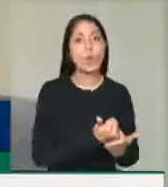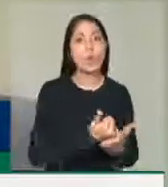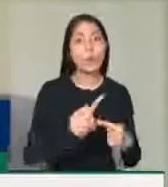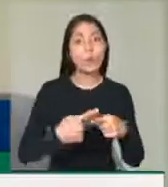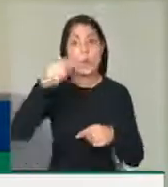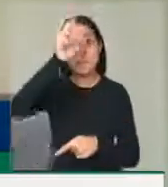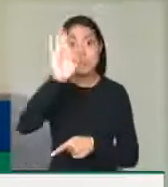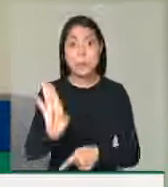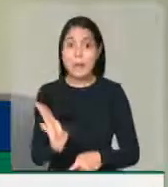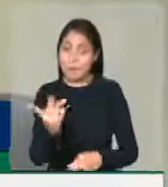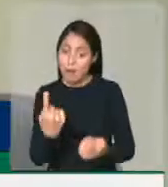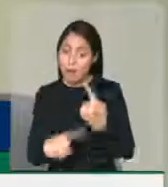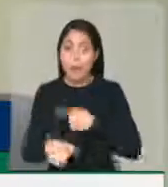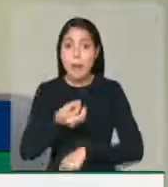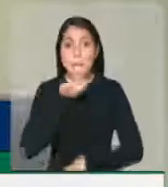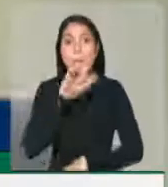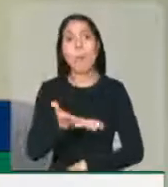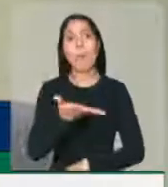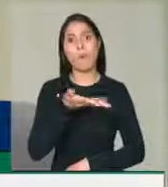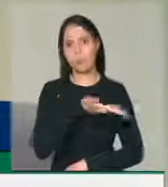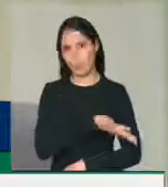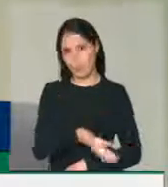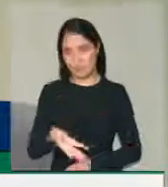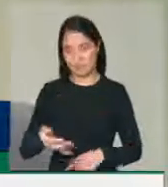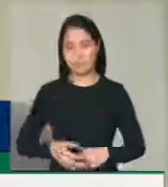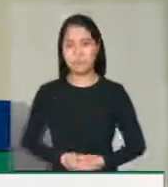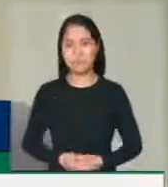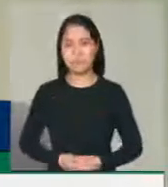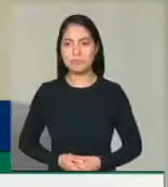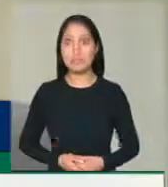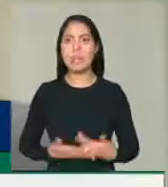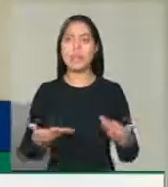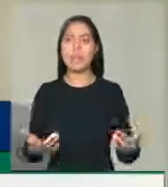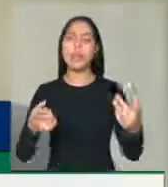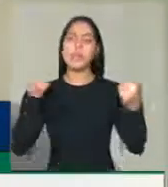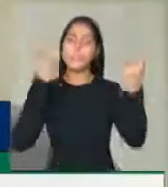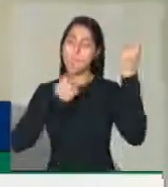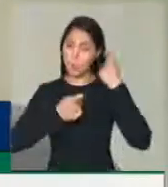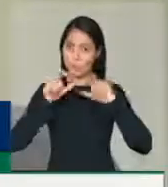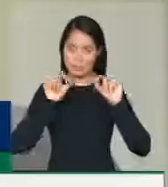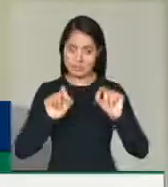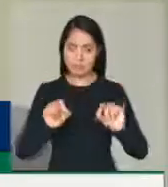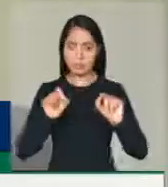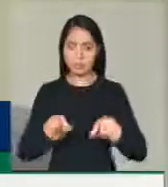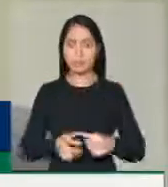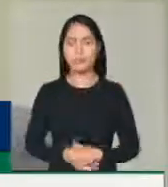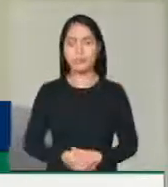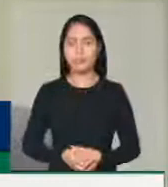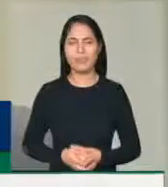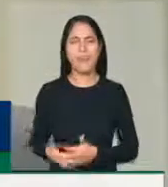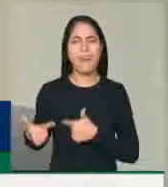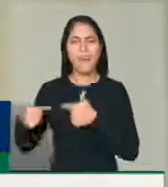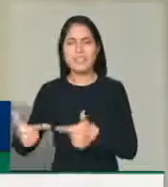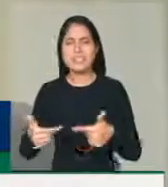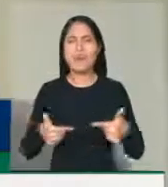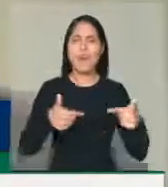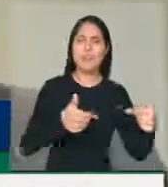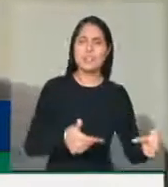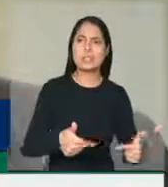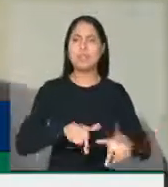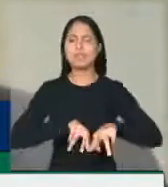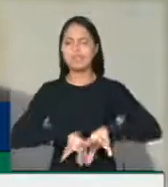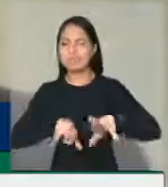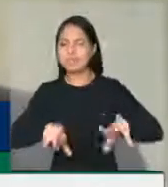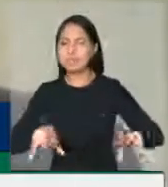bem ao brasil eu quero aproveitar presidente traduzir da nossa preocupação com tudo que tem acontecido